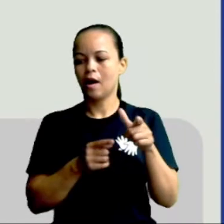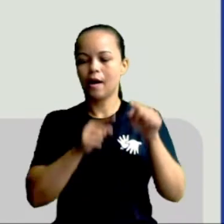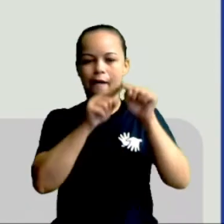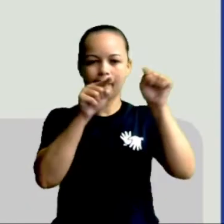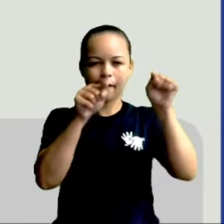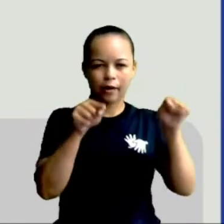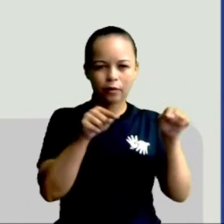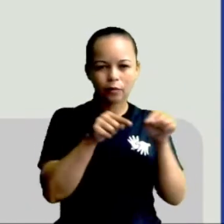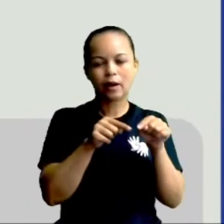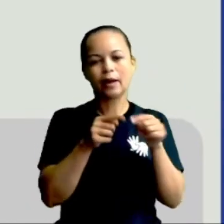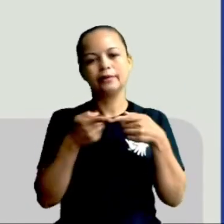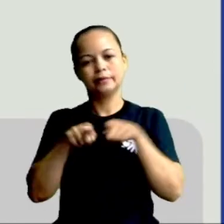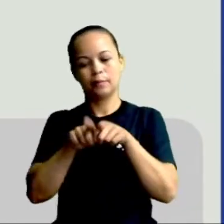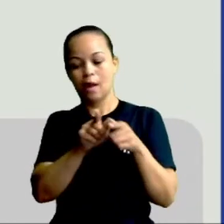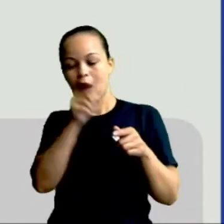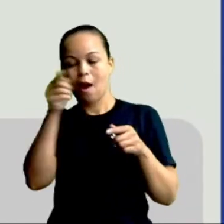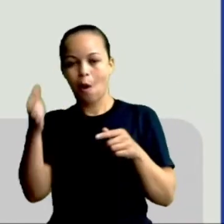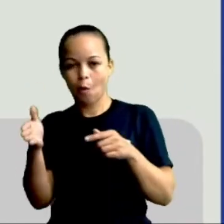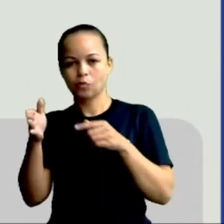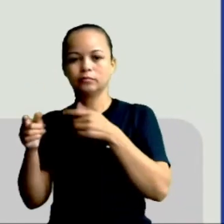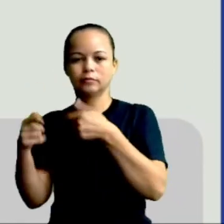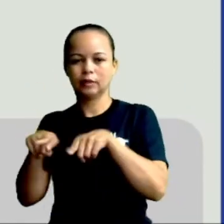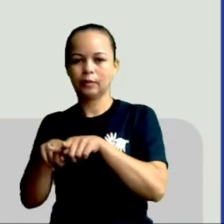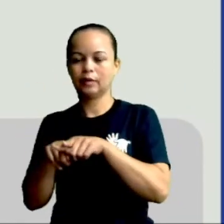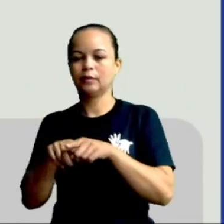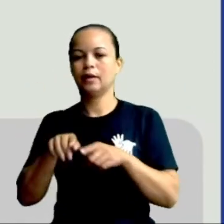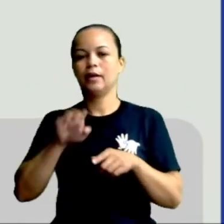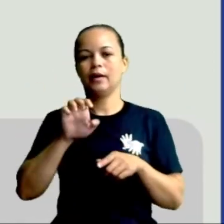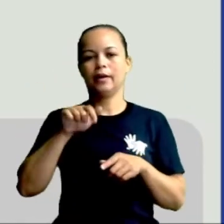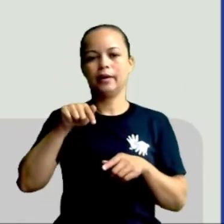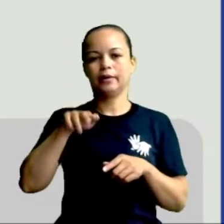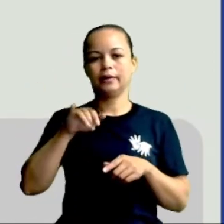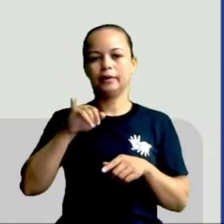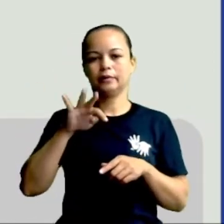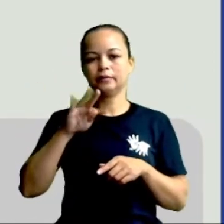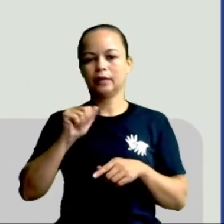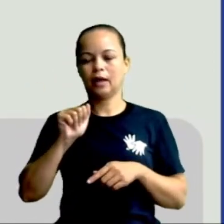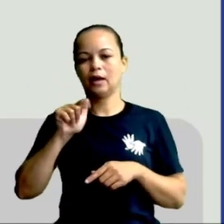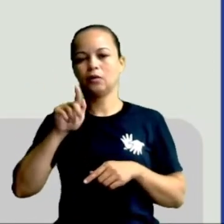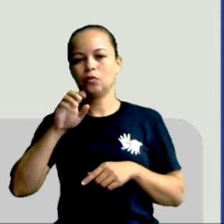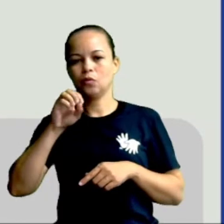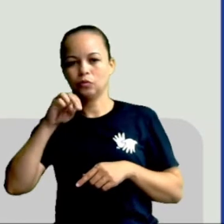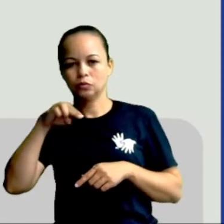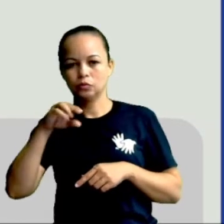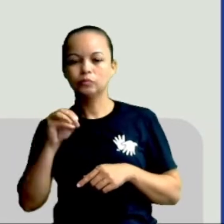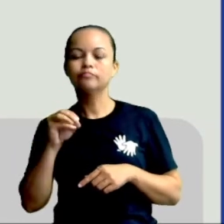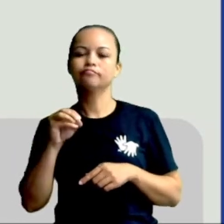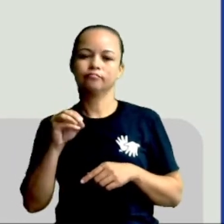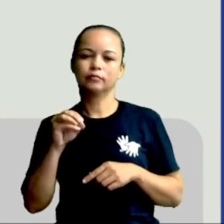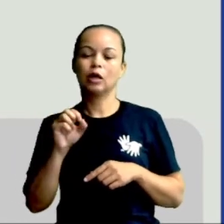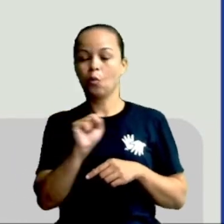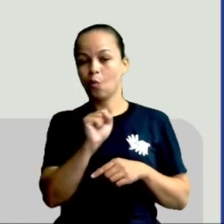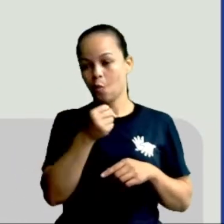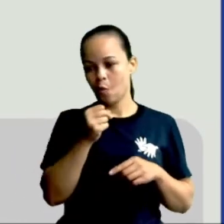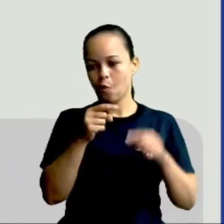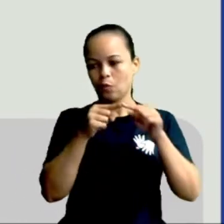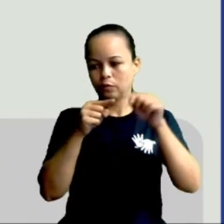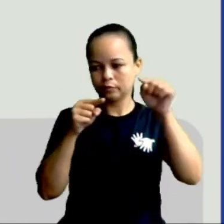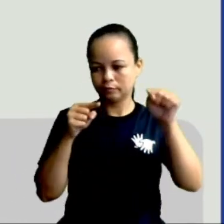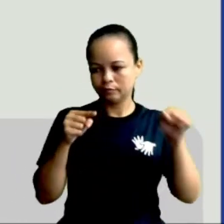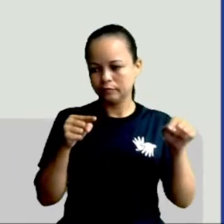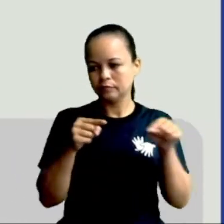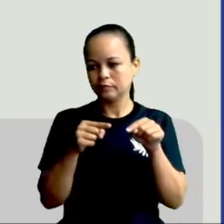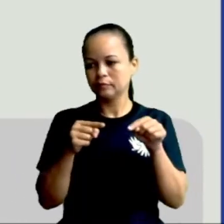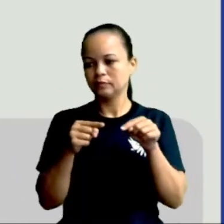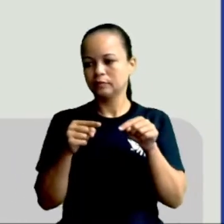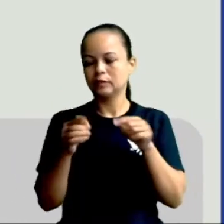não é regular, chamado de heptágono. Com 8 lados, uma regular e a outra não é